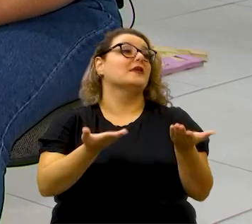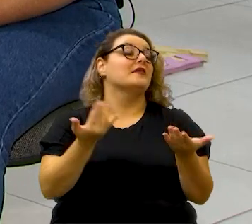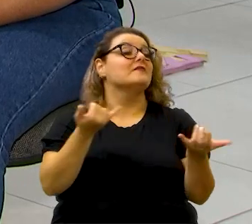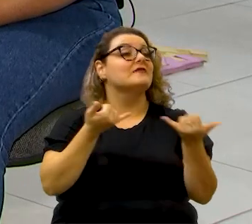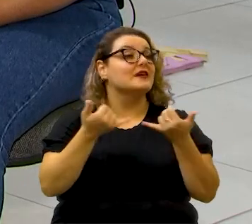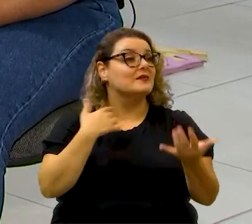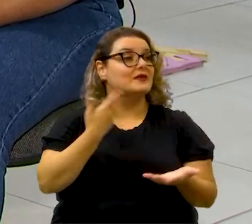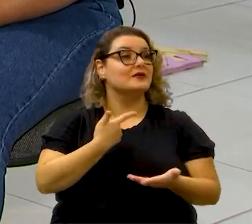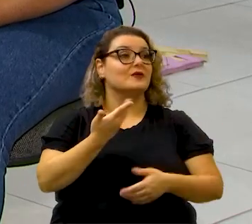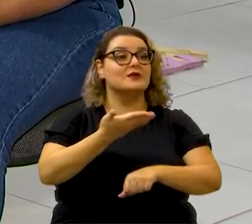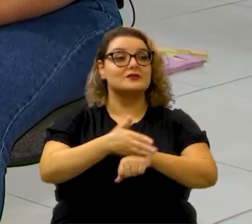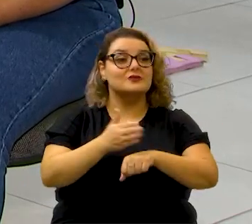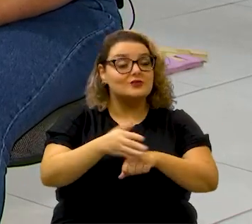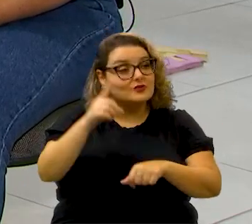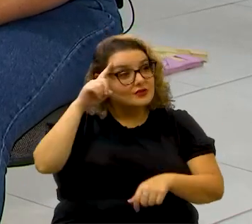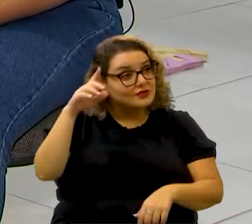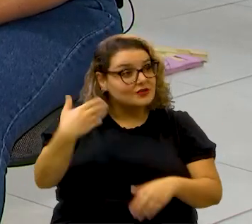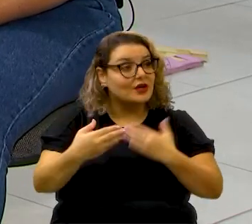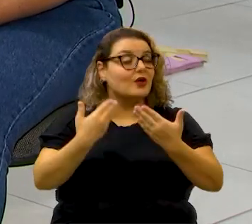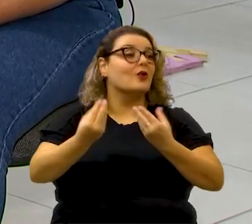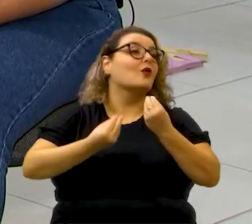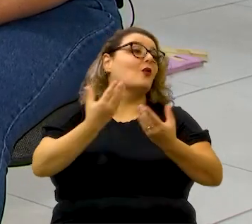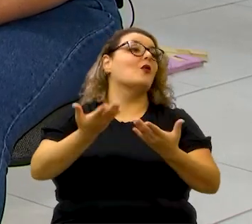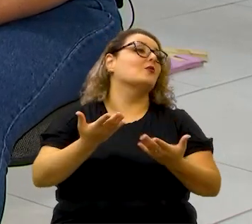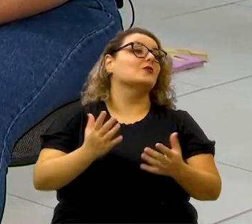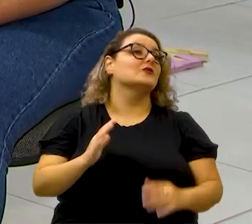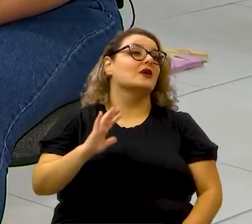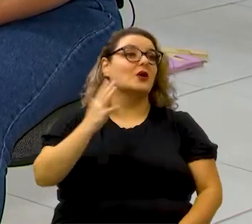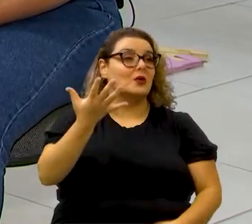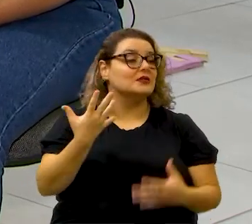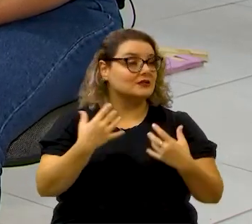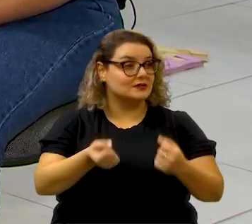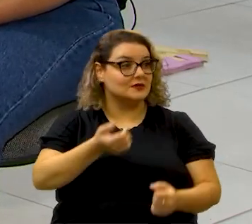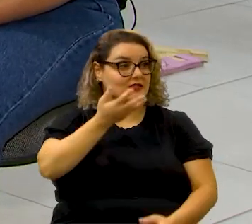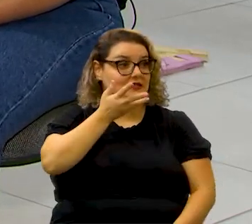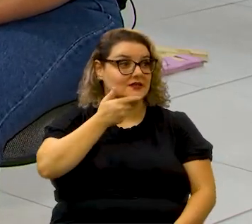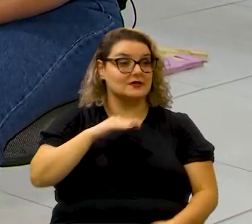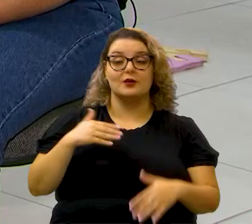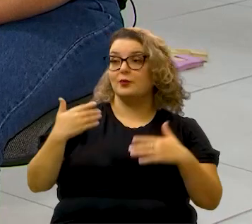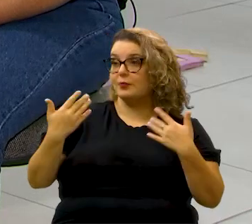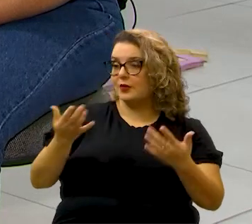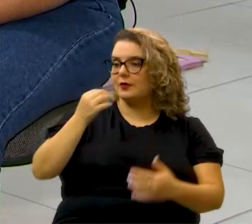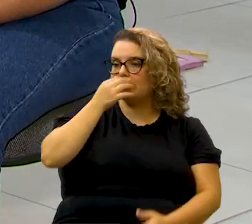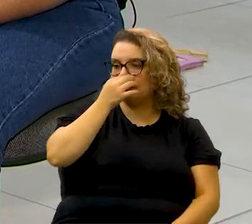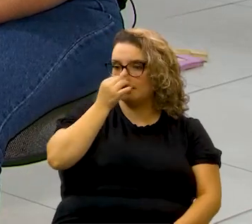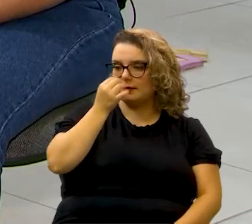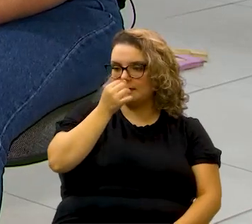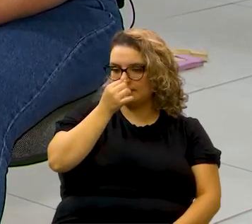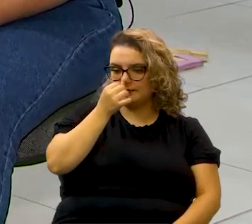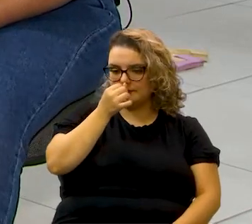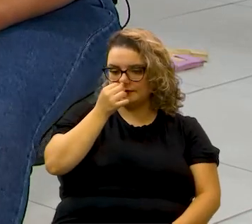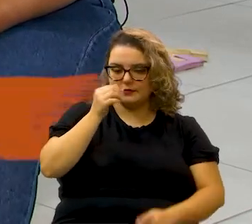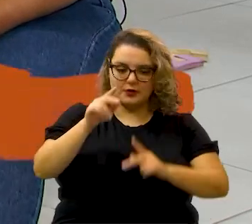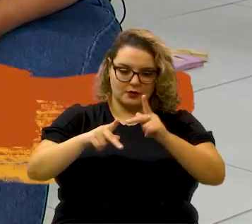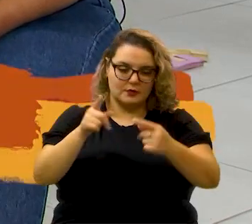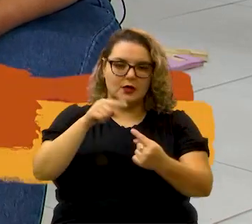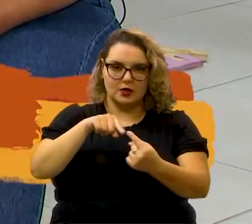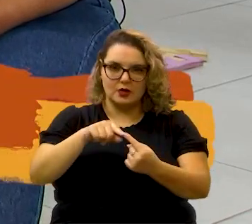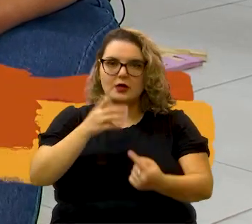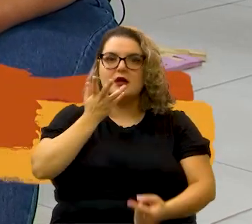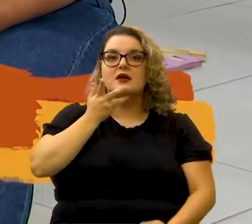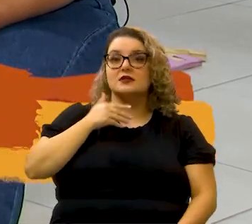Agradeço. Como que é isso? Conta pra gente na prática como funciona receber, não é, essas crianças. Bom,